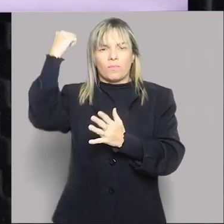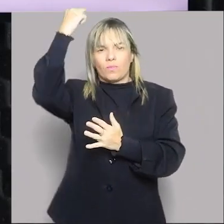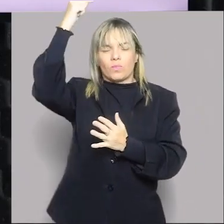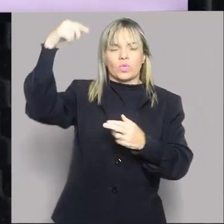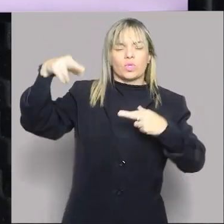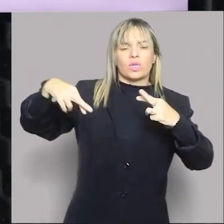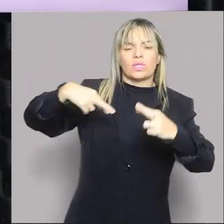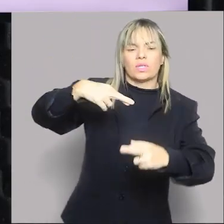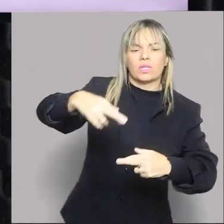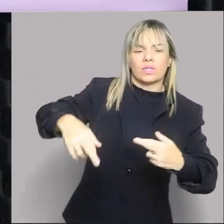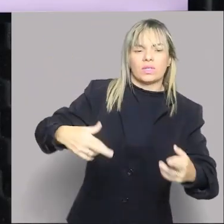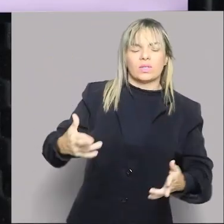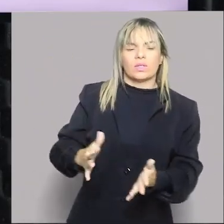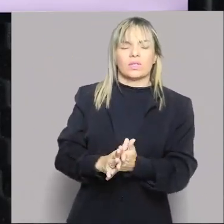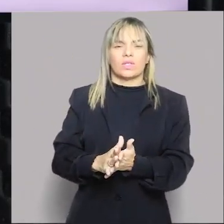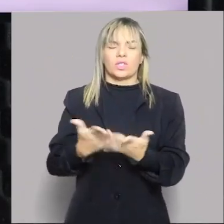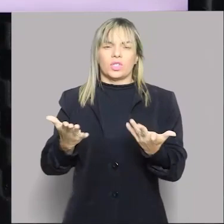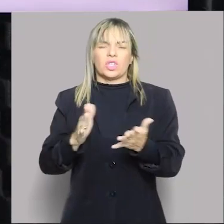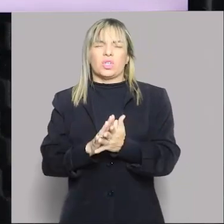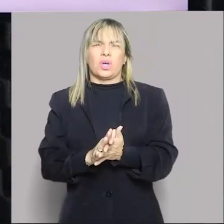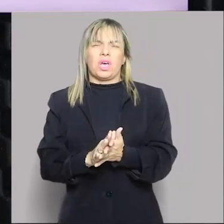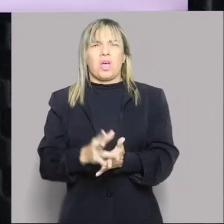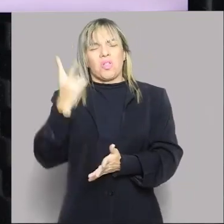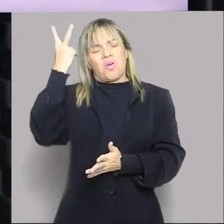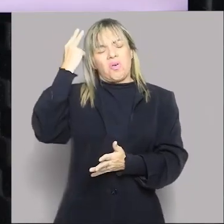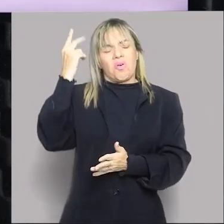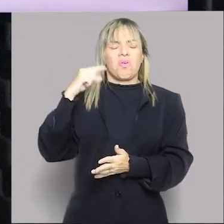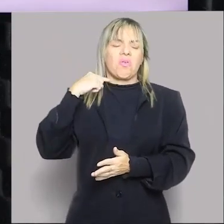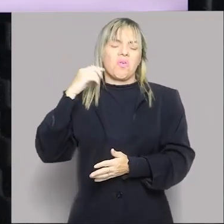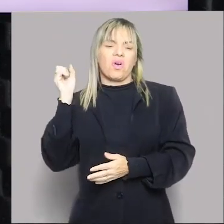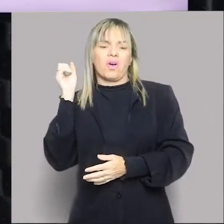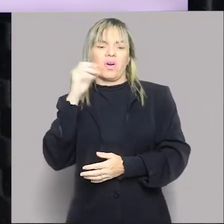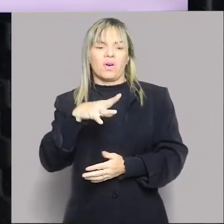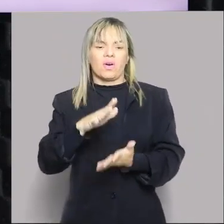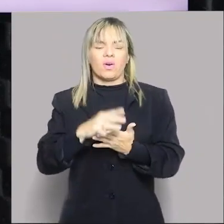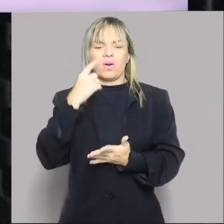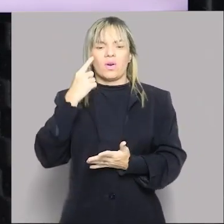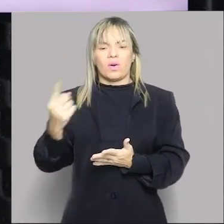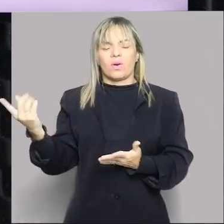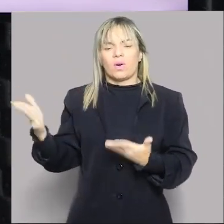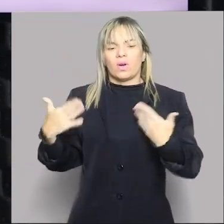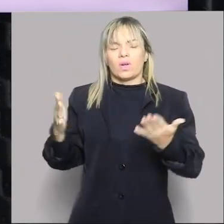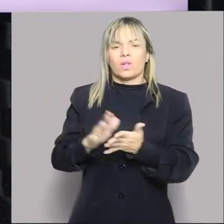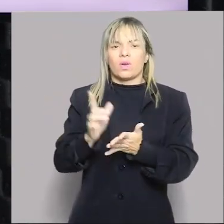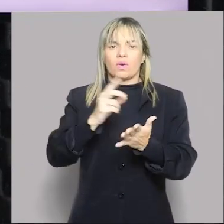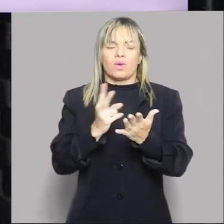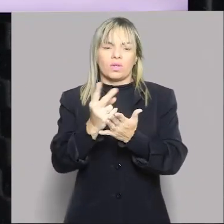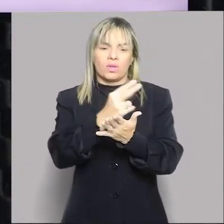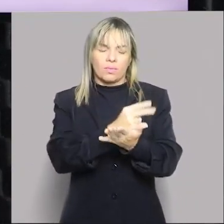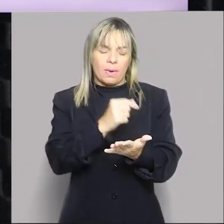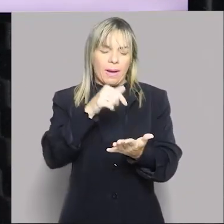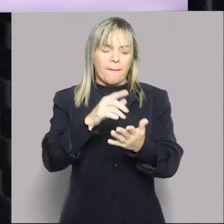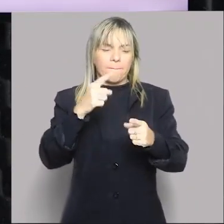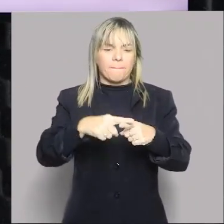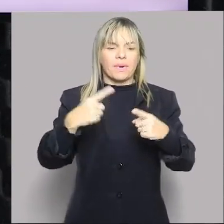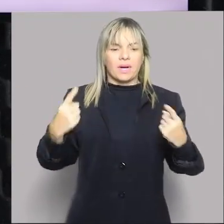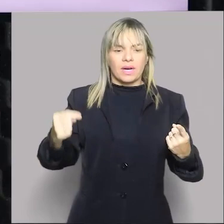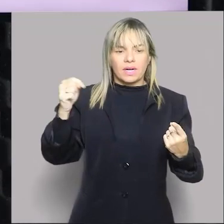é, né? Não é um desenho, mas funciona como tal. Não é uma pintura, mas funciona como tal. O conceito da instalação é de você